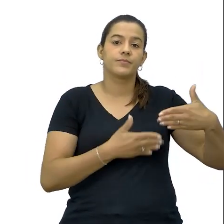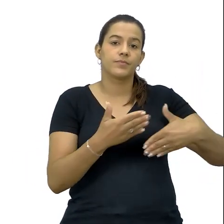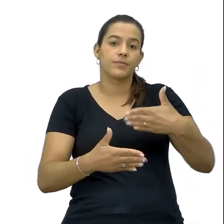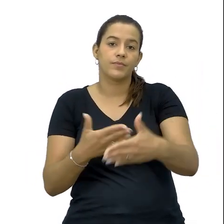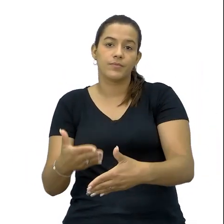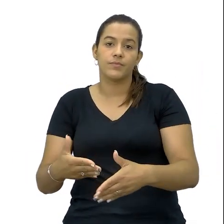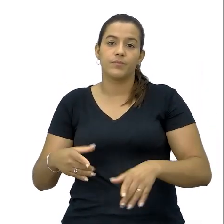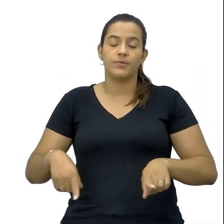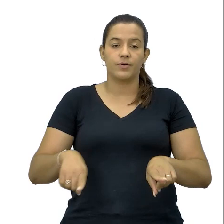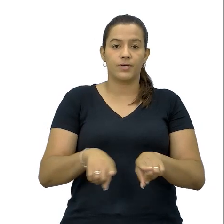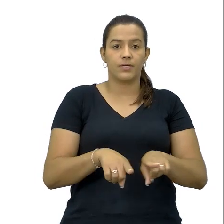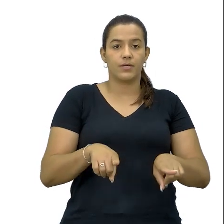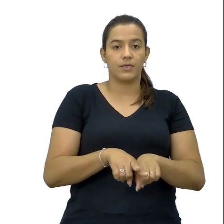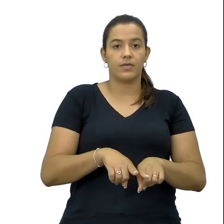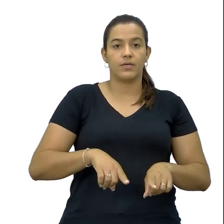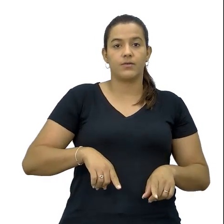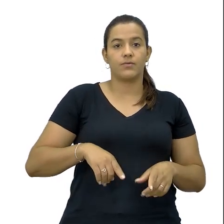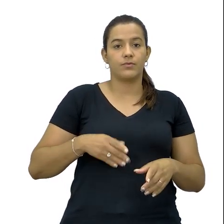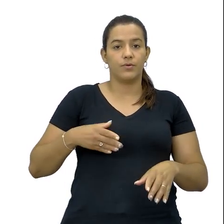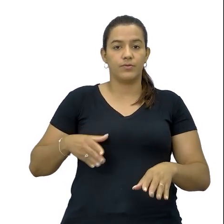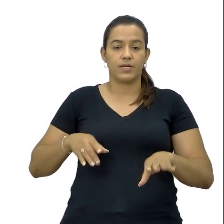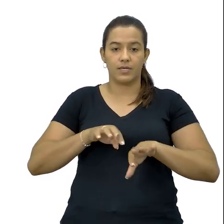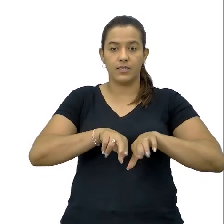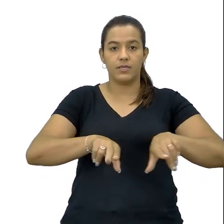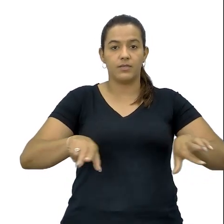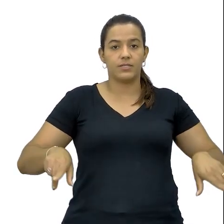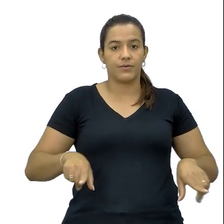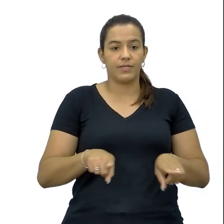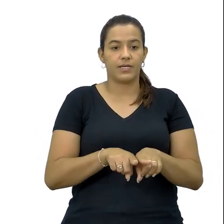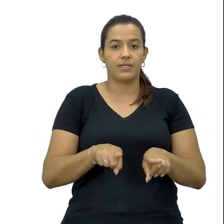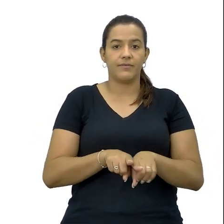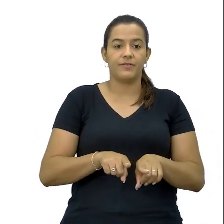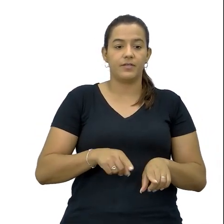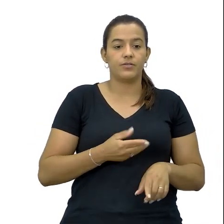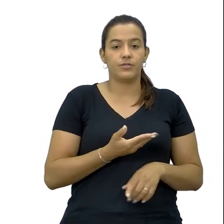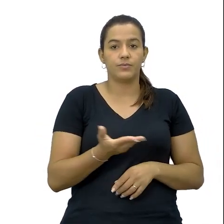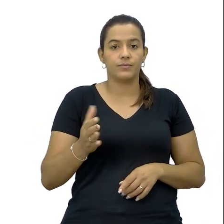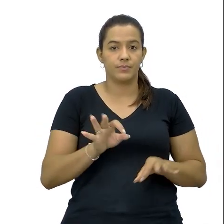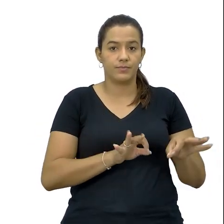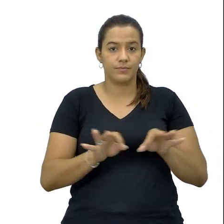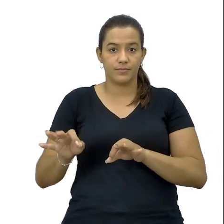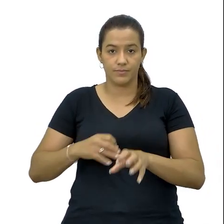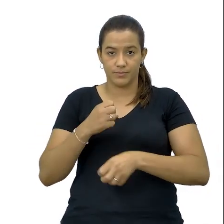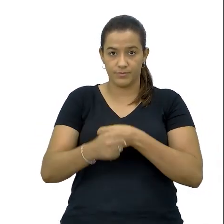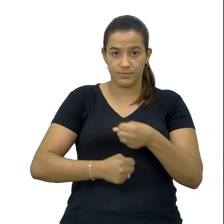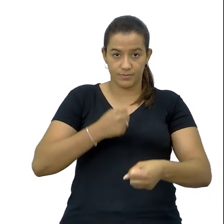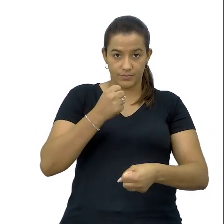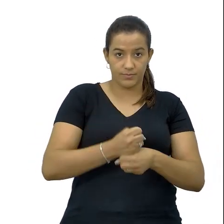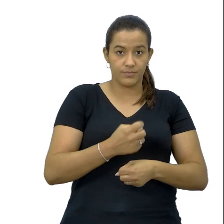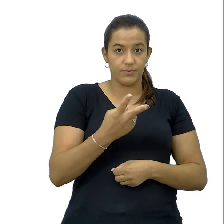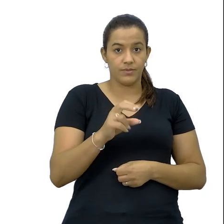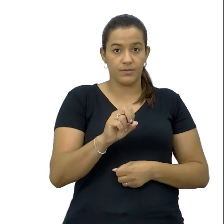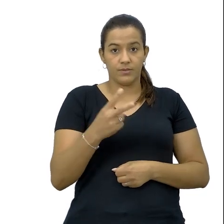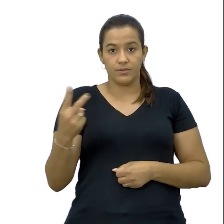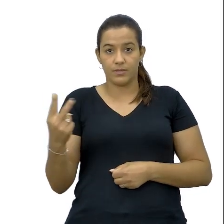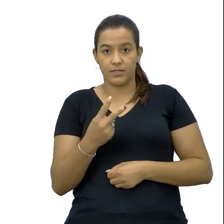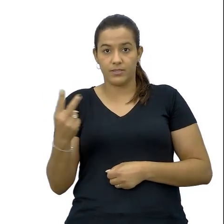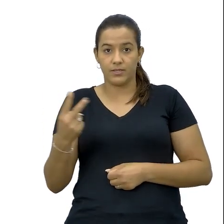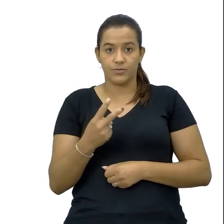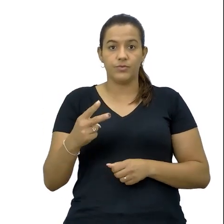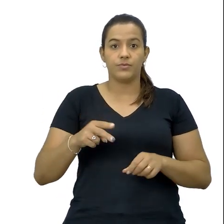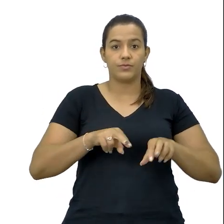o ano passado, confrontem se elas estão nessa matriz de referência de 2022, porque as avaliações